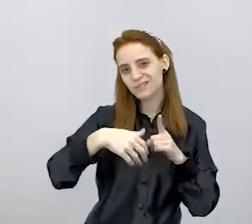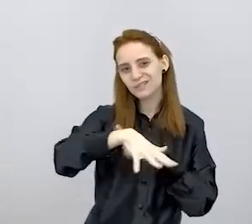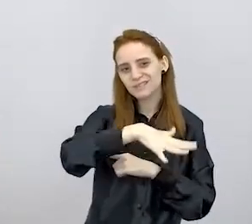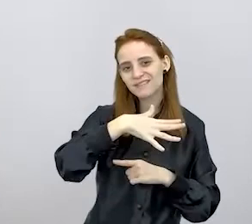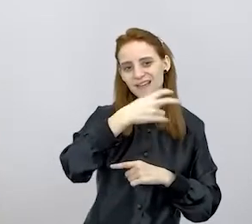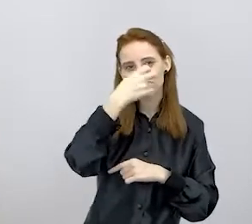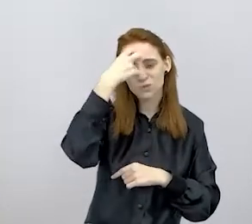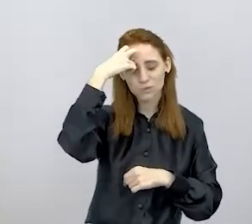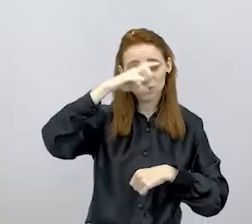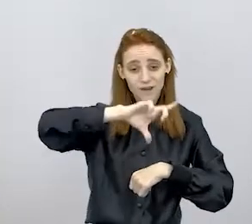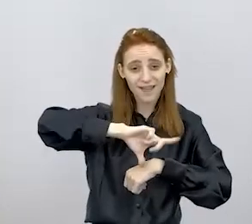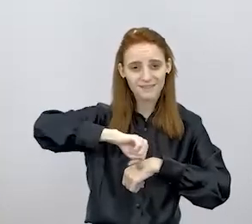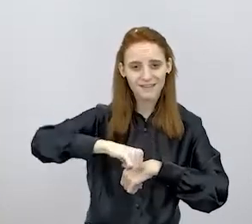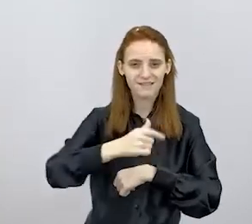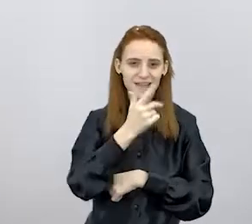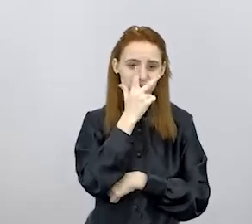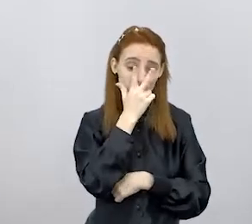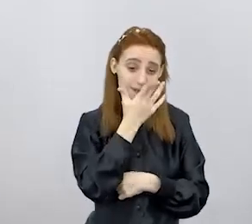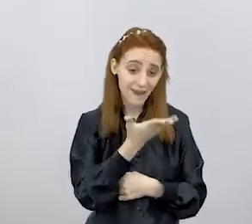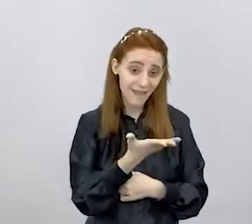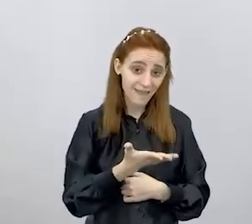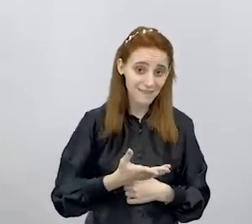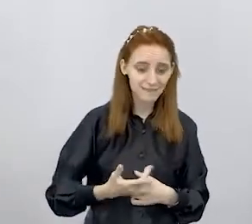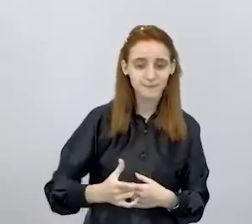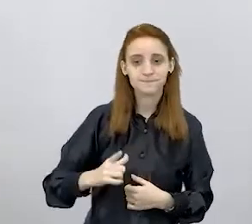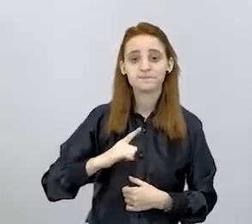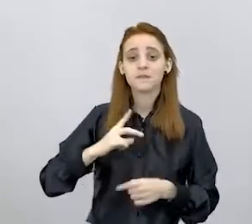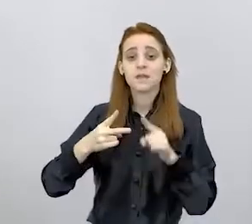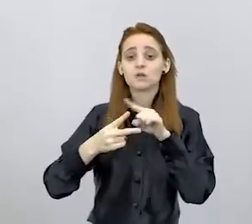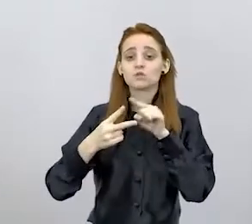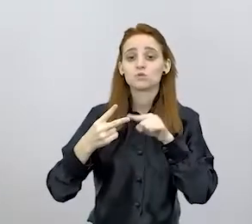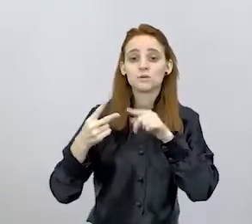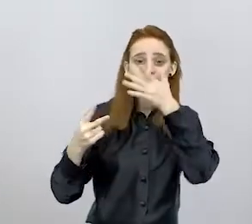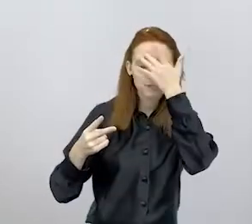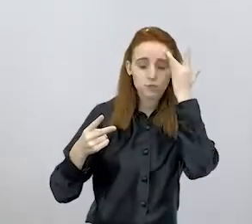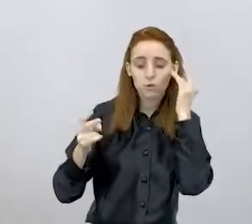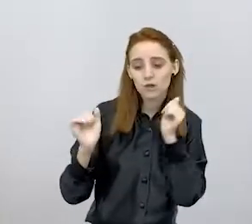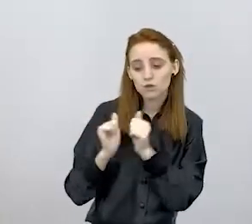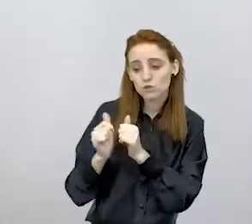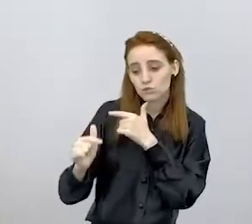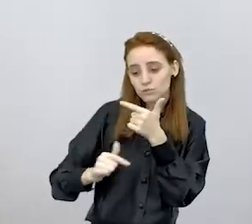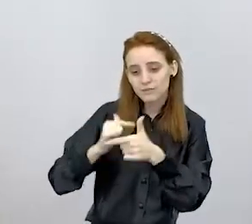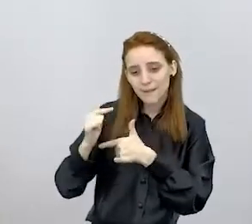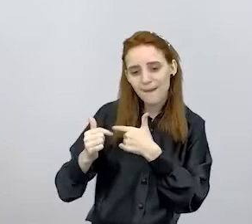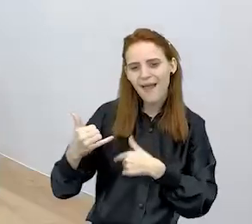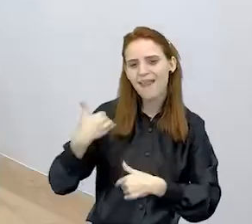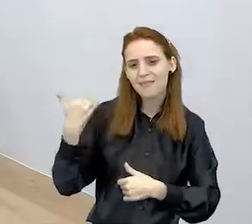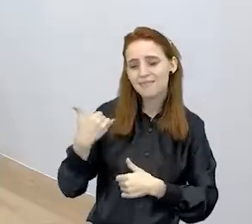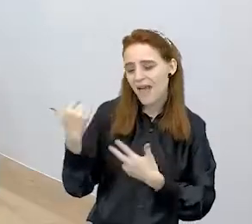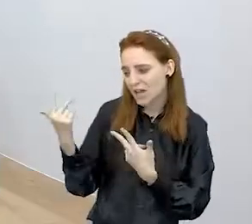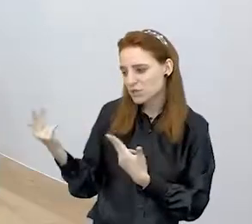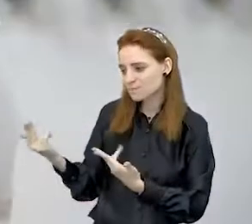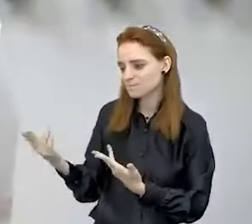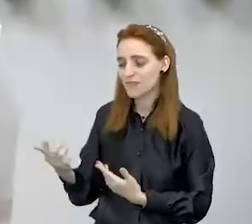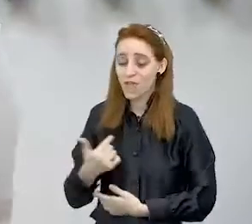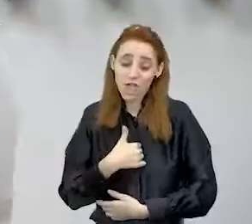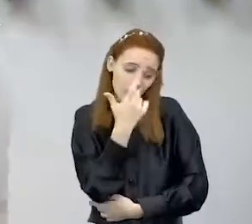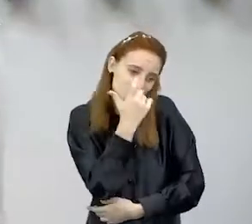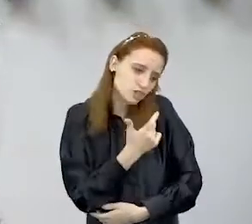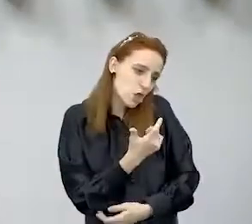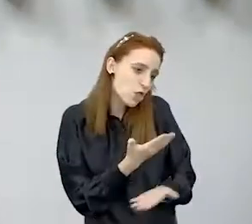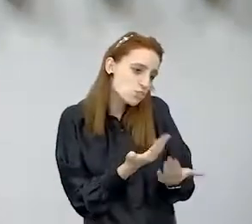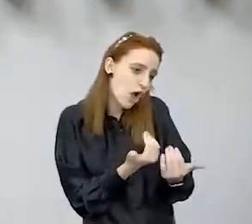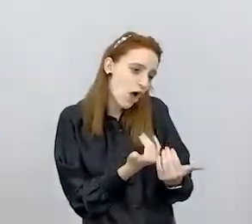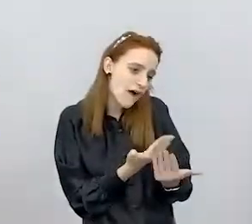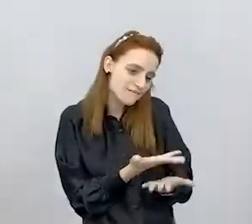eu falei, a gente tem duas pessoas, trabalham juntas, têm quase a mesma idade. Né? Eu sou bem mais nova, gente.